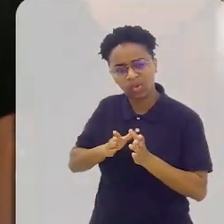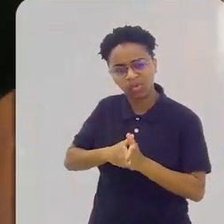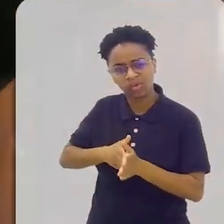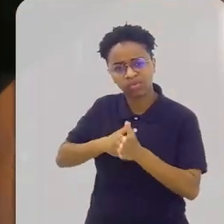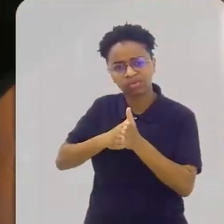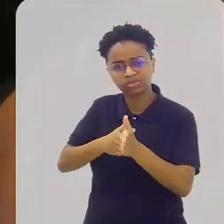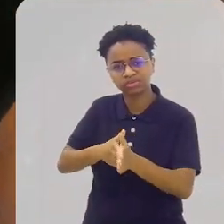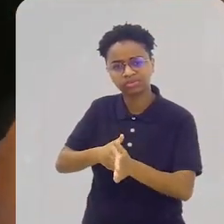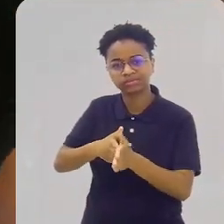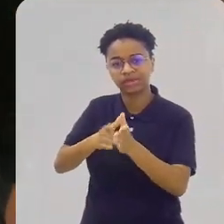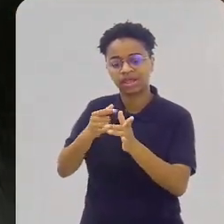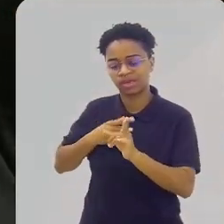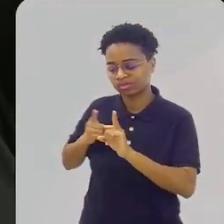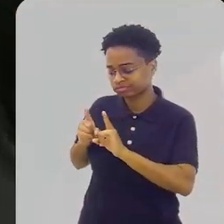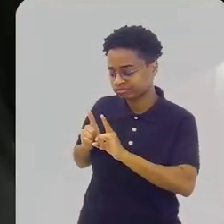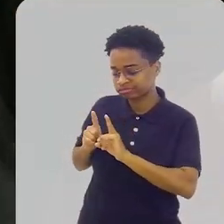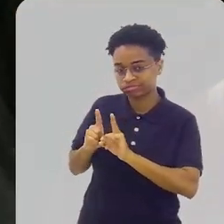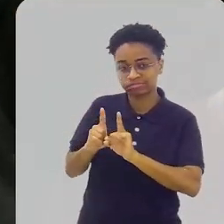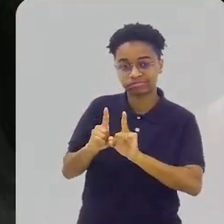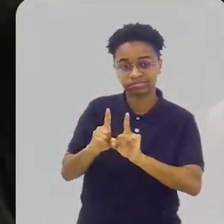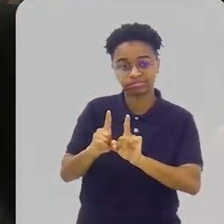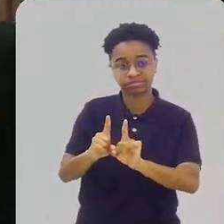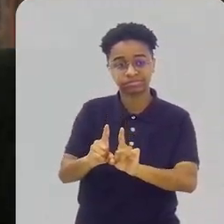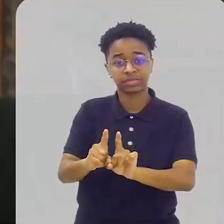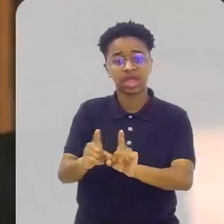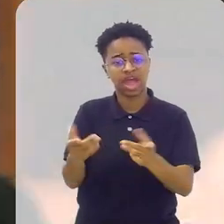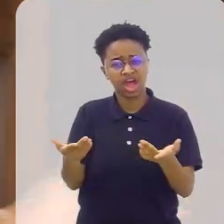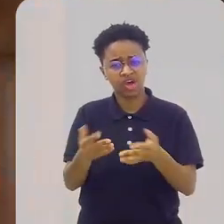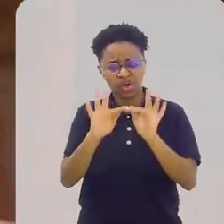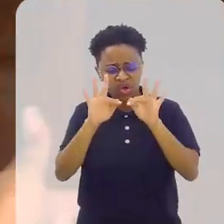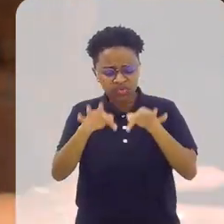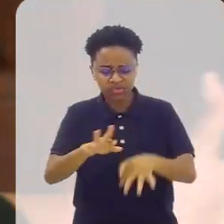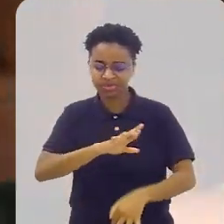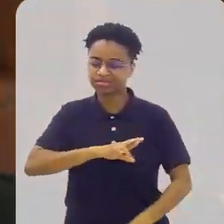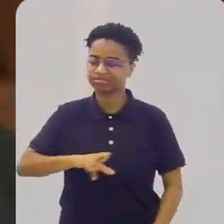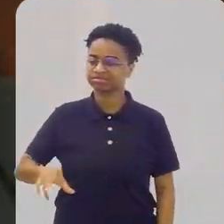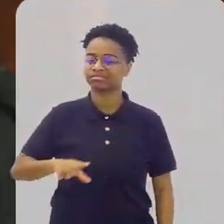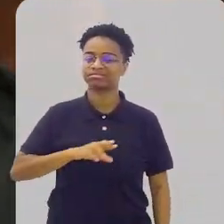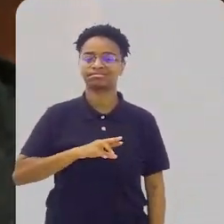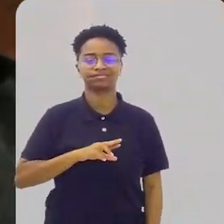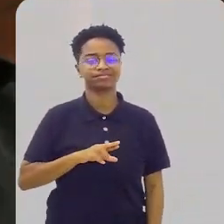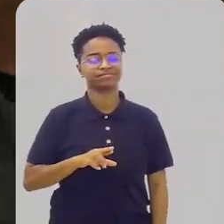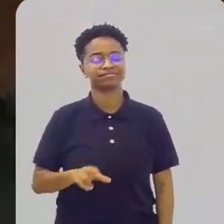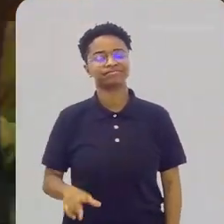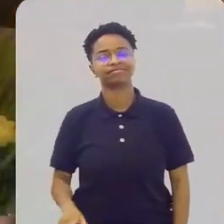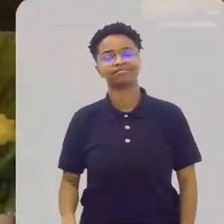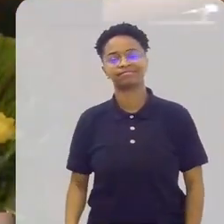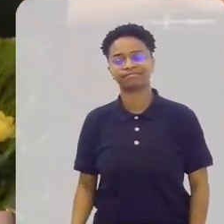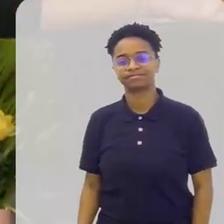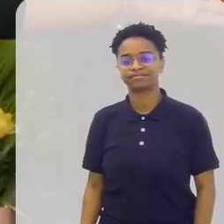siga em frente estou contigo Este não é o